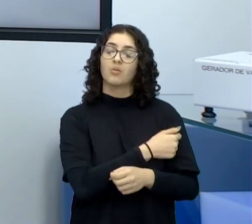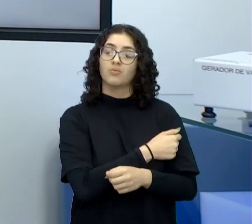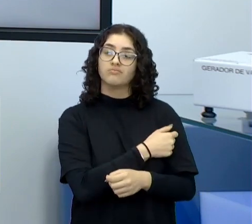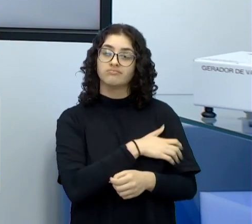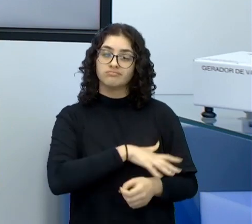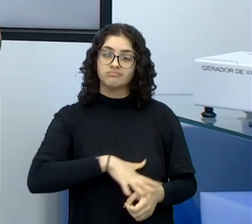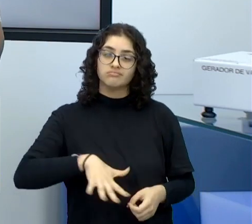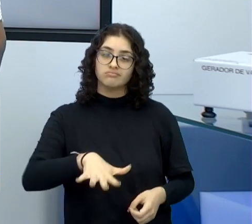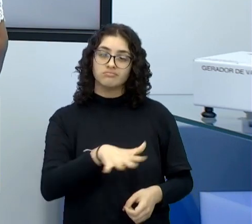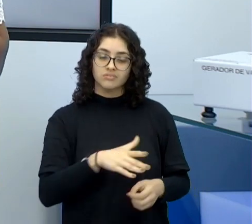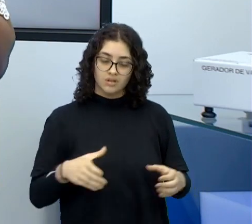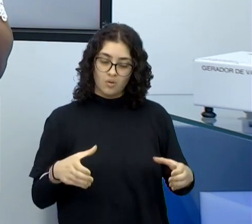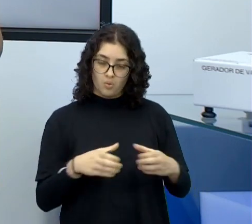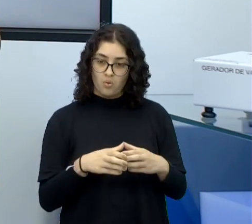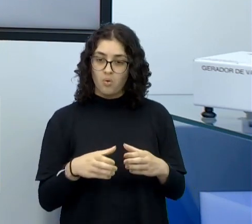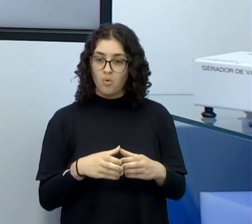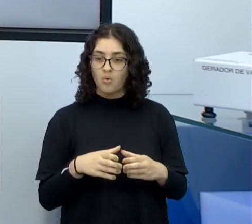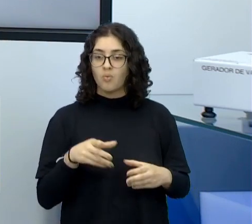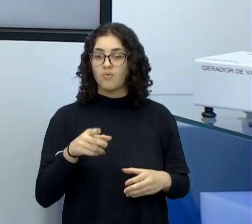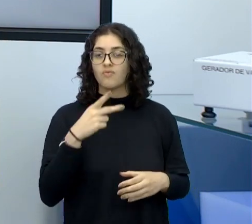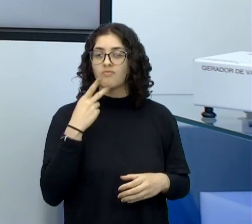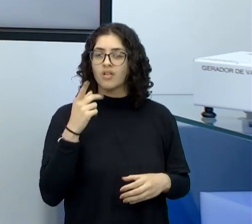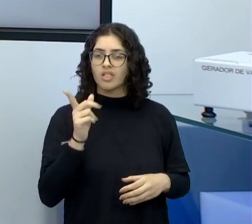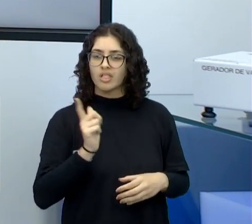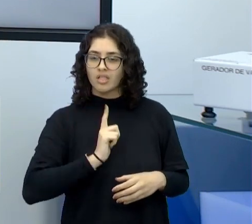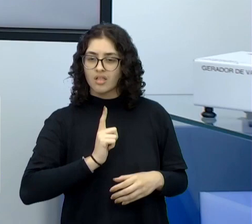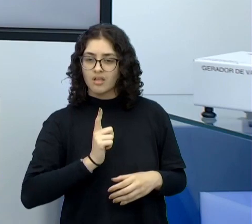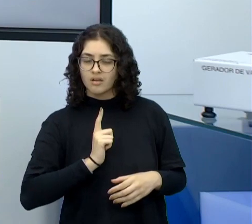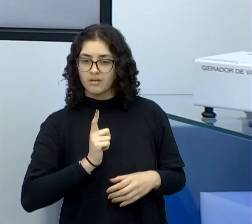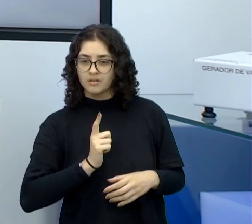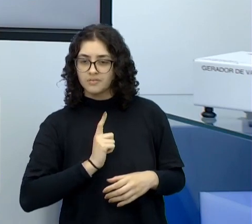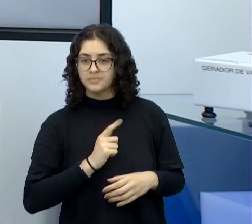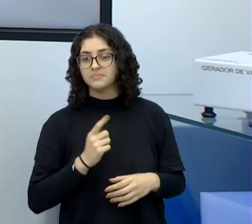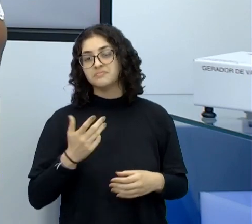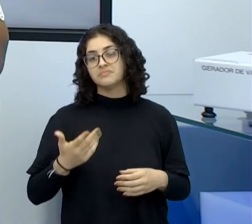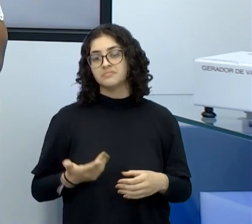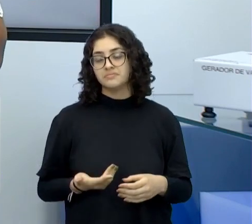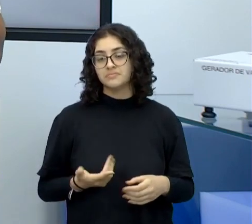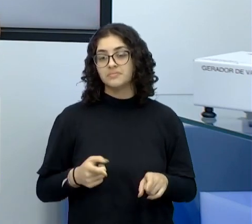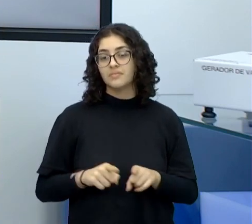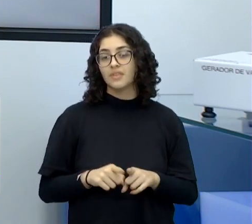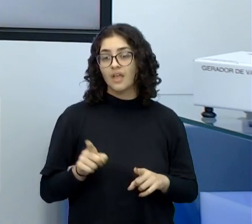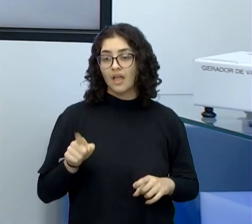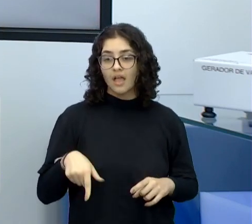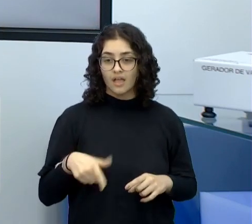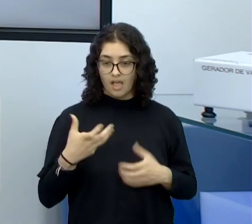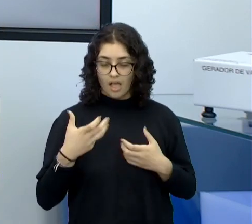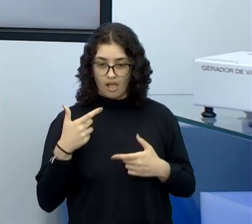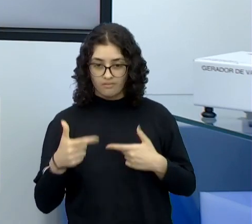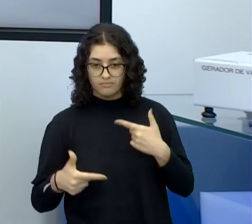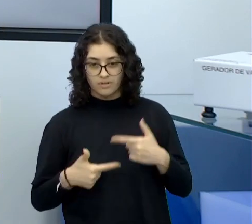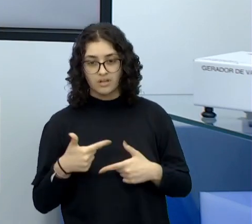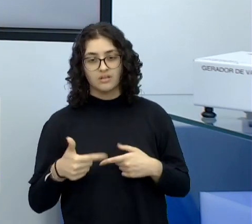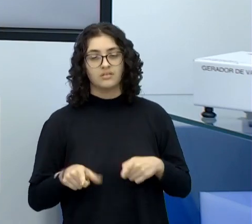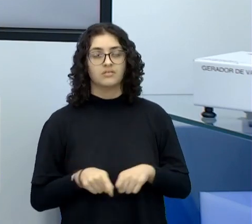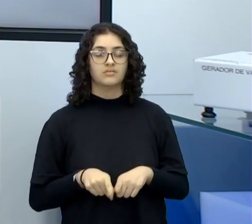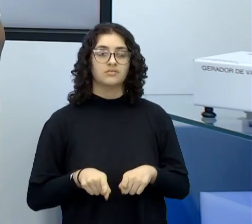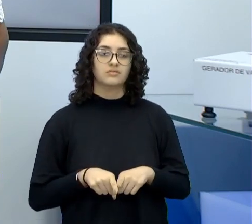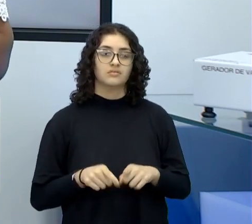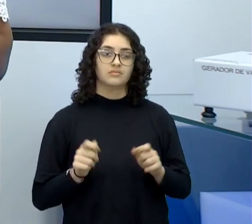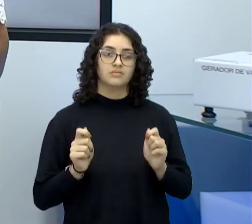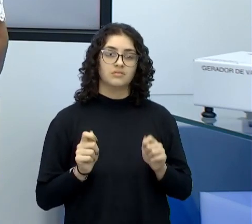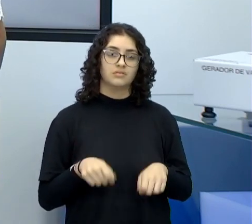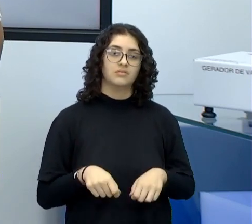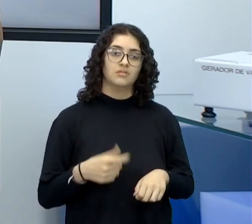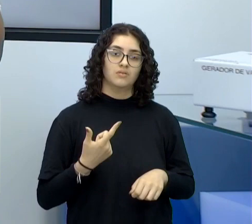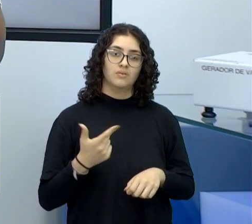que está dentro do nosso componente aí, do nosso itinerário informativo, se esse é o que você quer trabalhar. Também podem